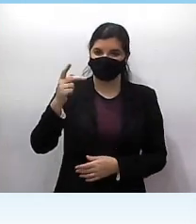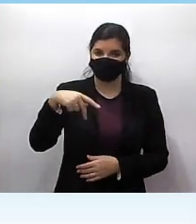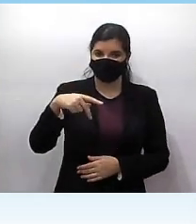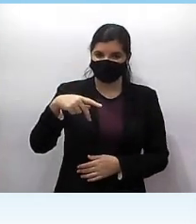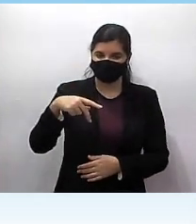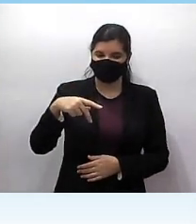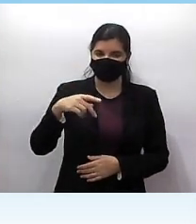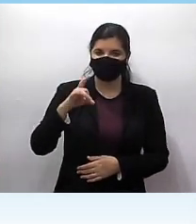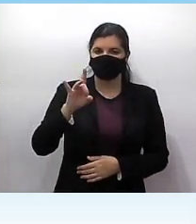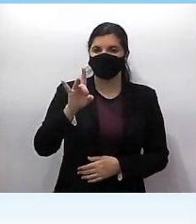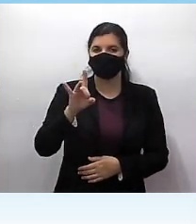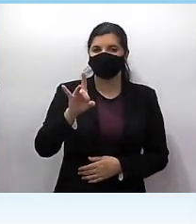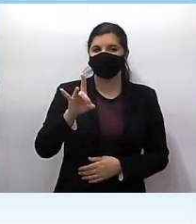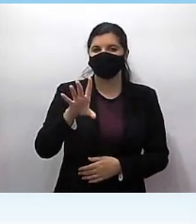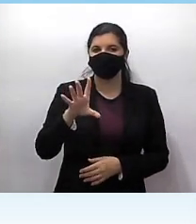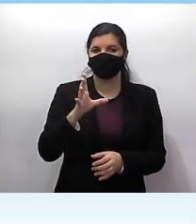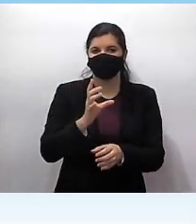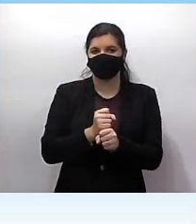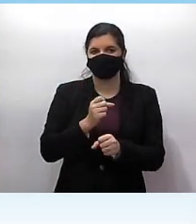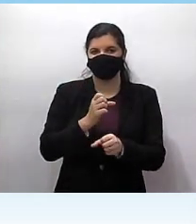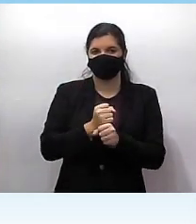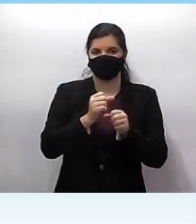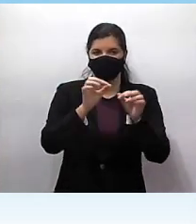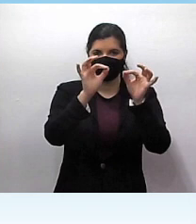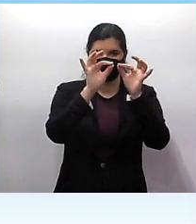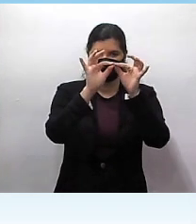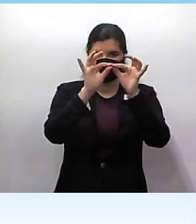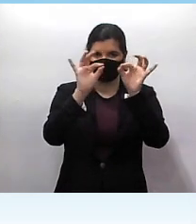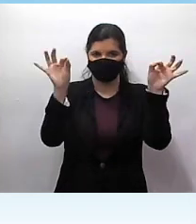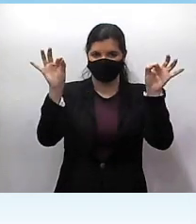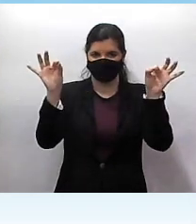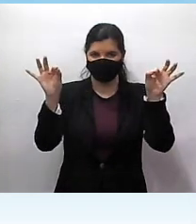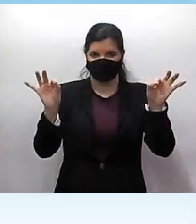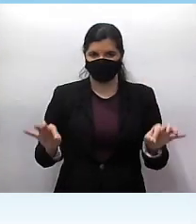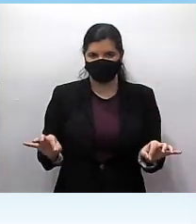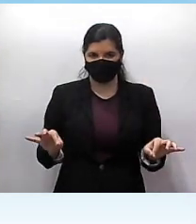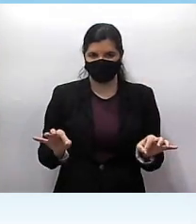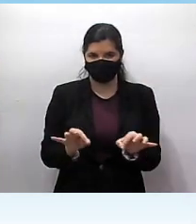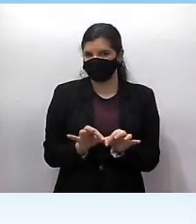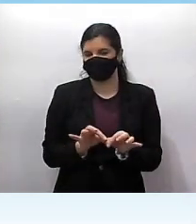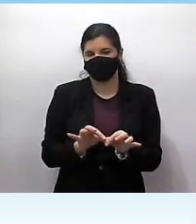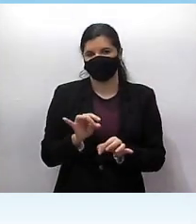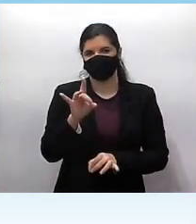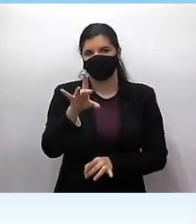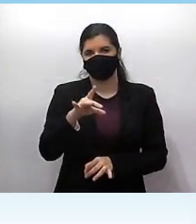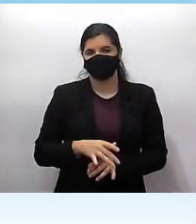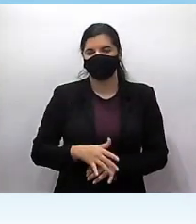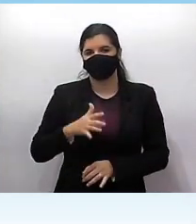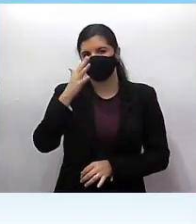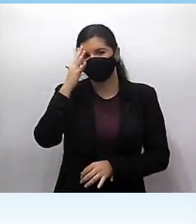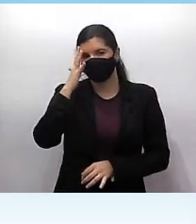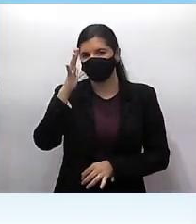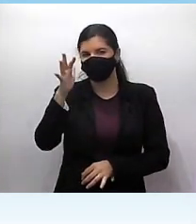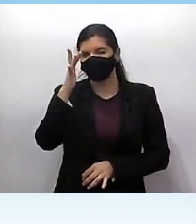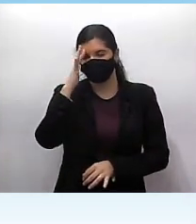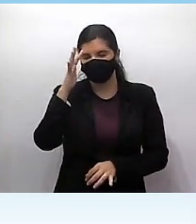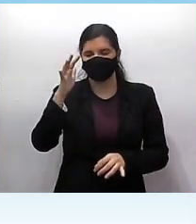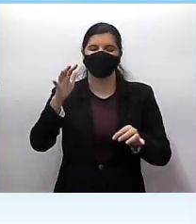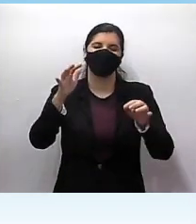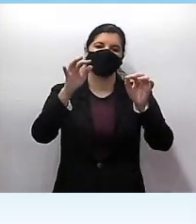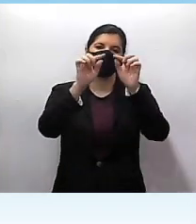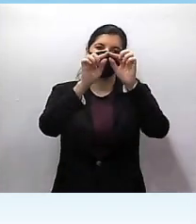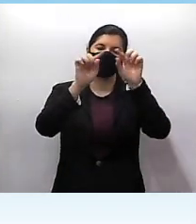eu vou calcular apenas o contorno, tá? Imagina aí uma moldura de um